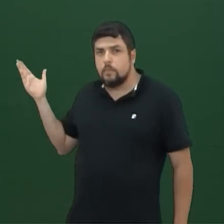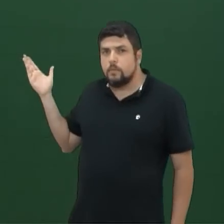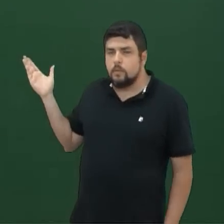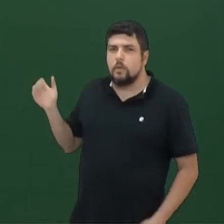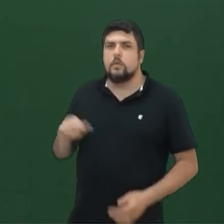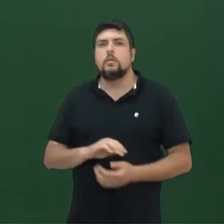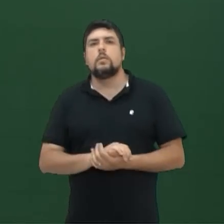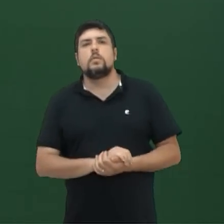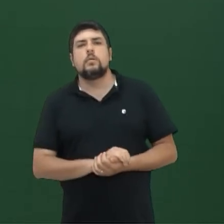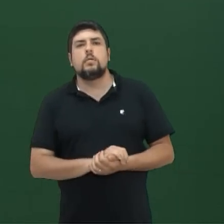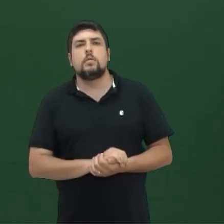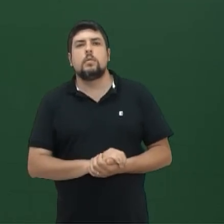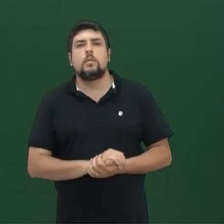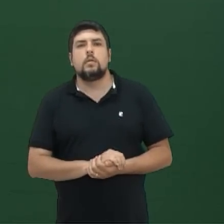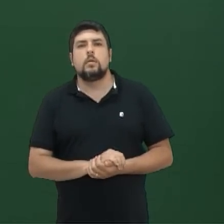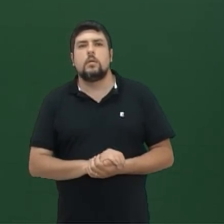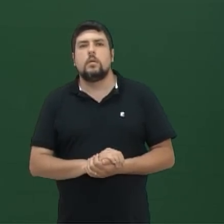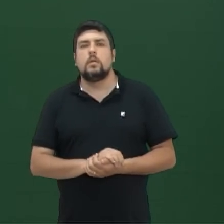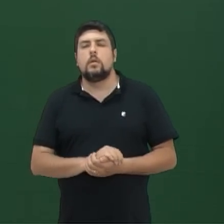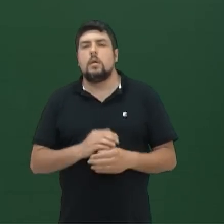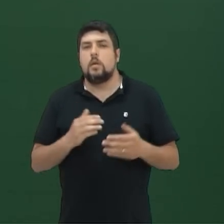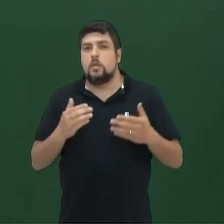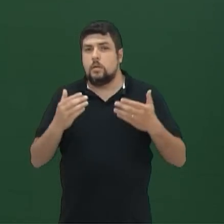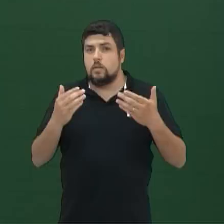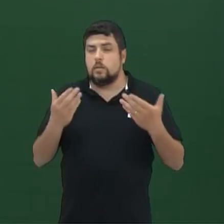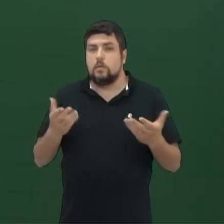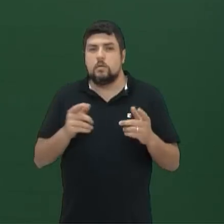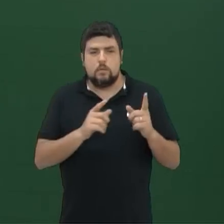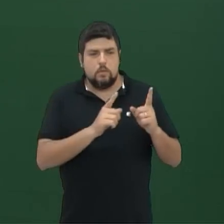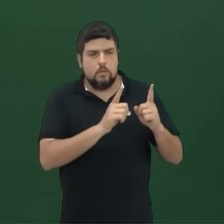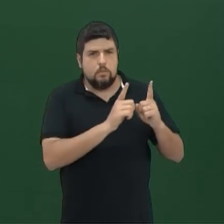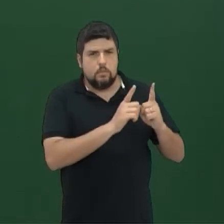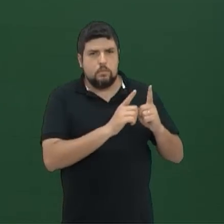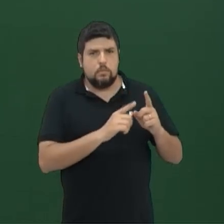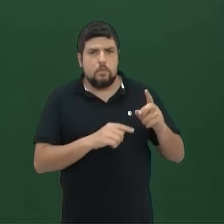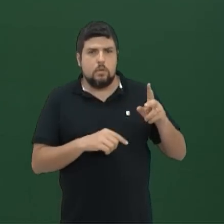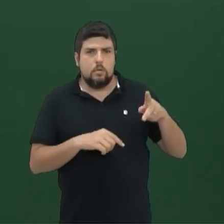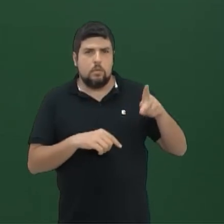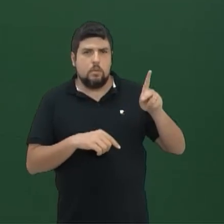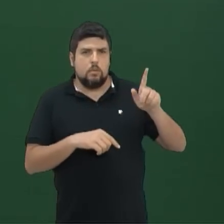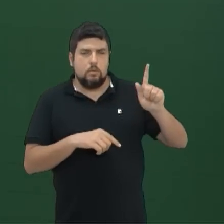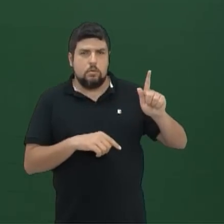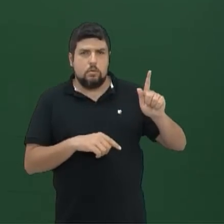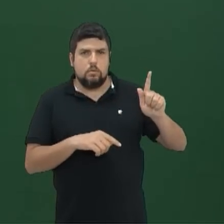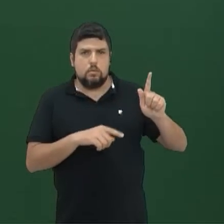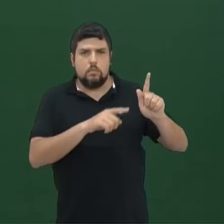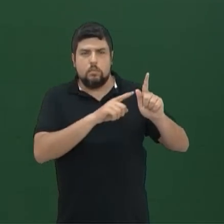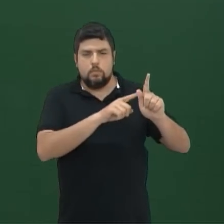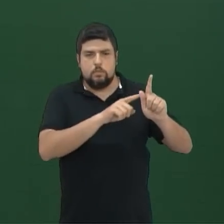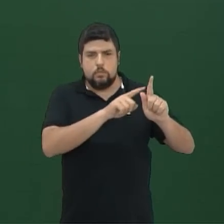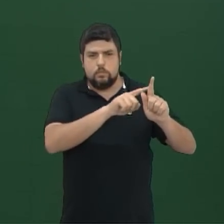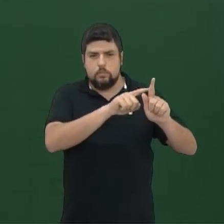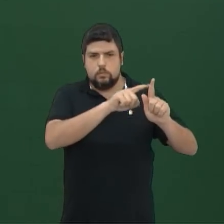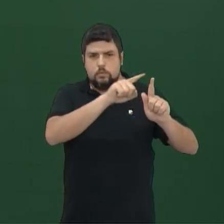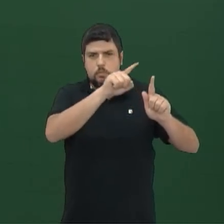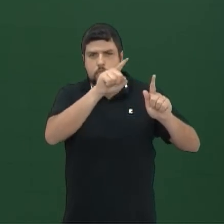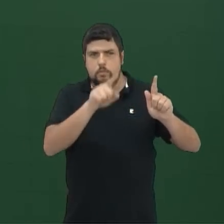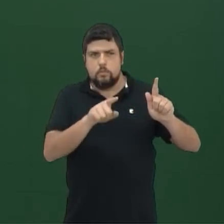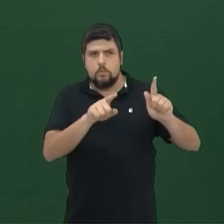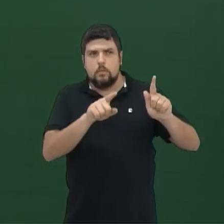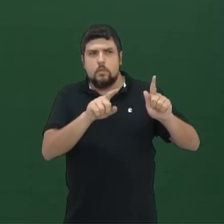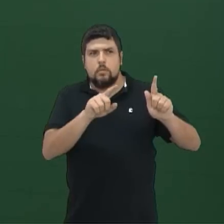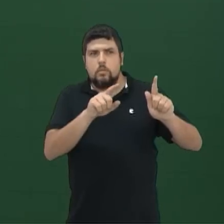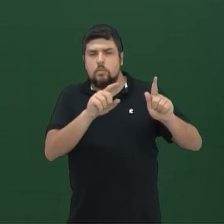unidades. Então, a gente vai ter naquela tabela o quilograma, do lado do quilograma, o